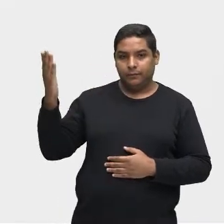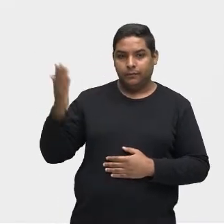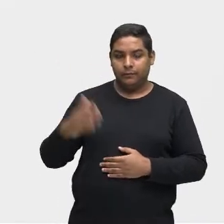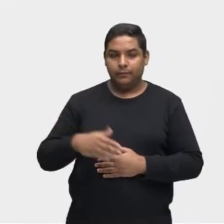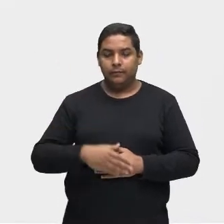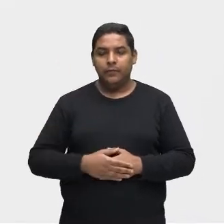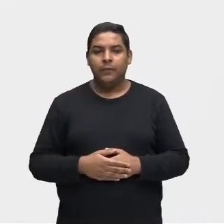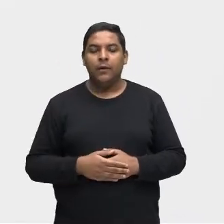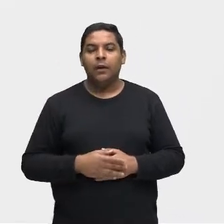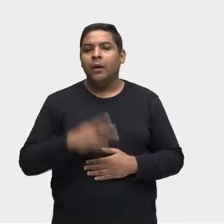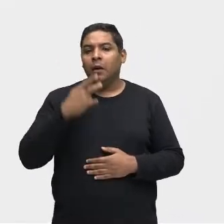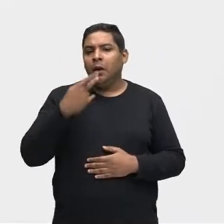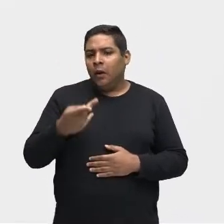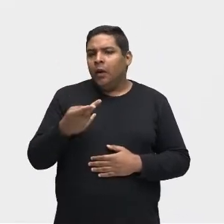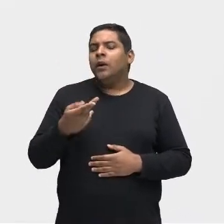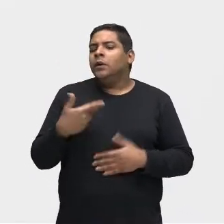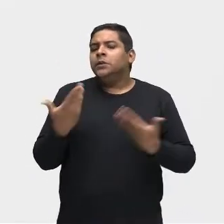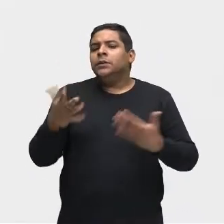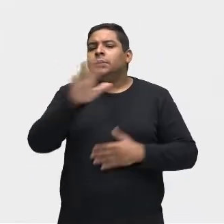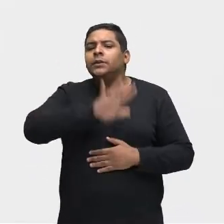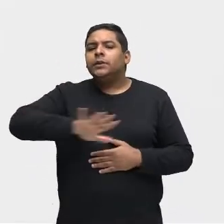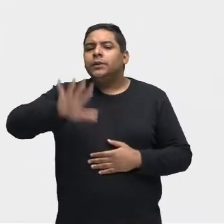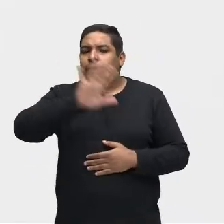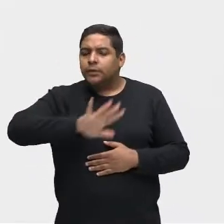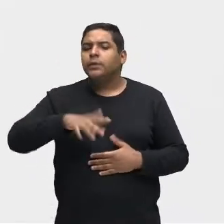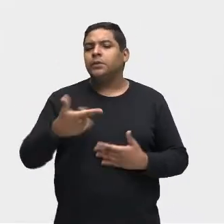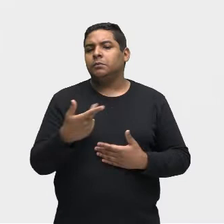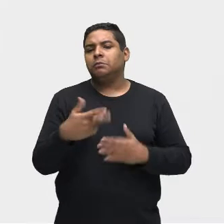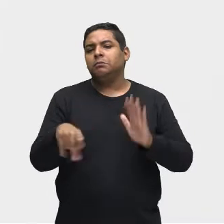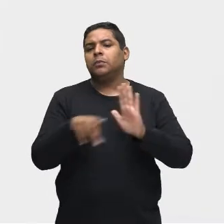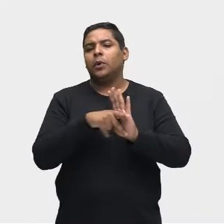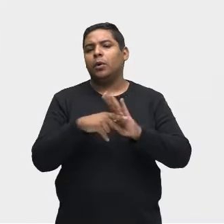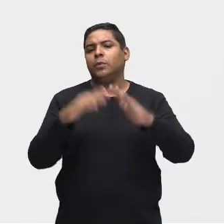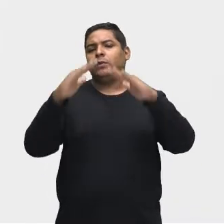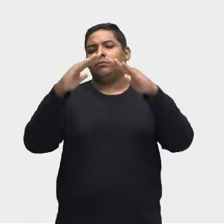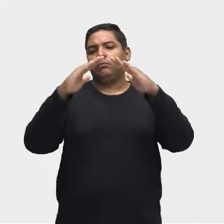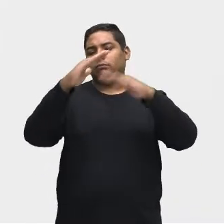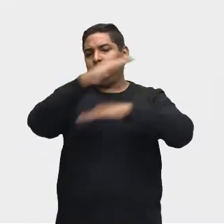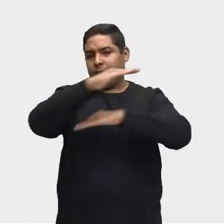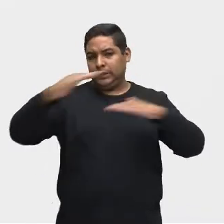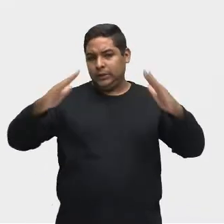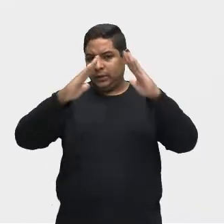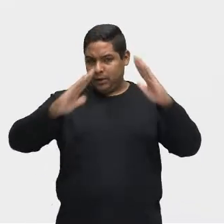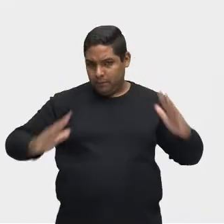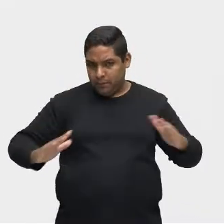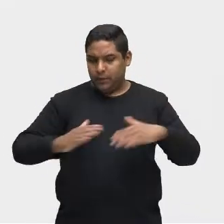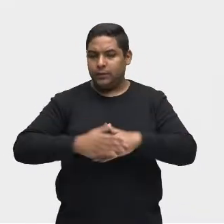nós determinarmos a área desse trapézio, então, lembrando, olha, lados